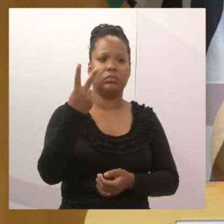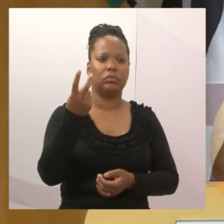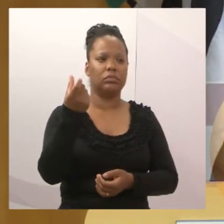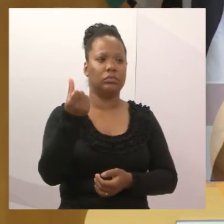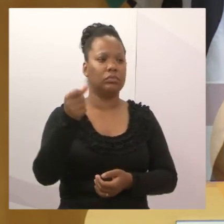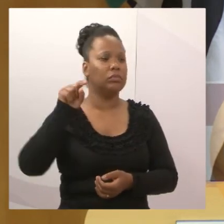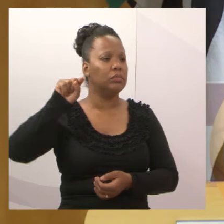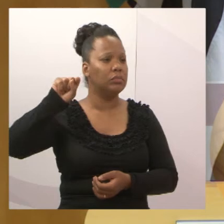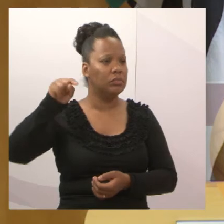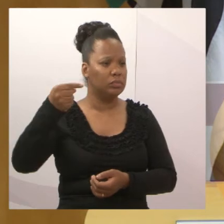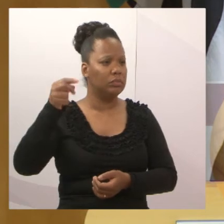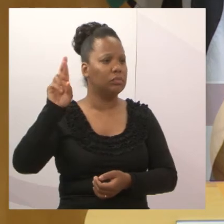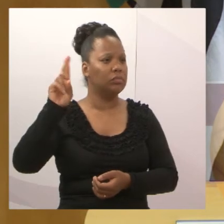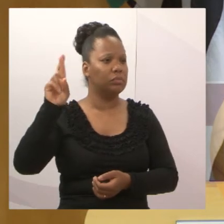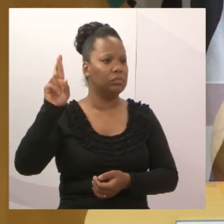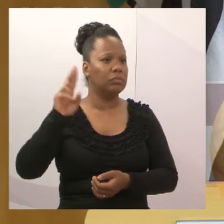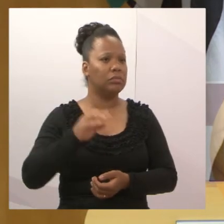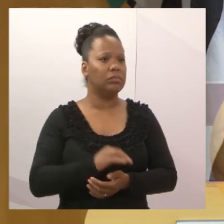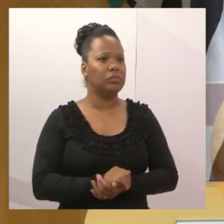R$426 mil.